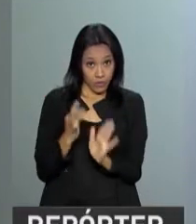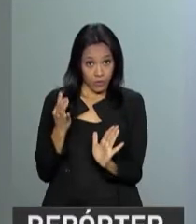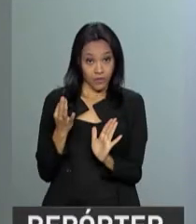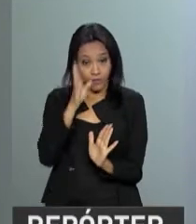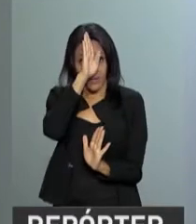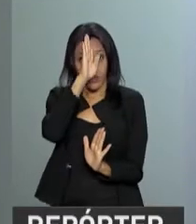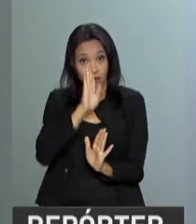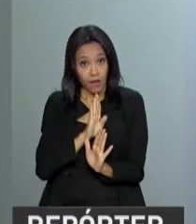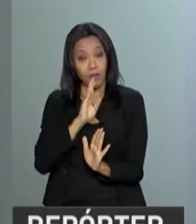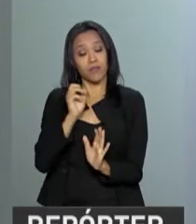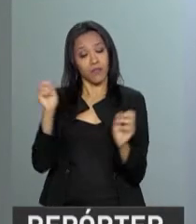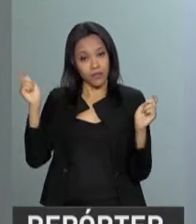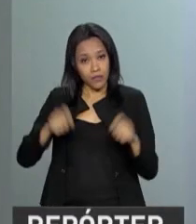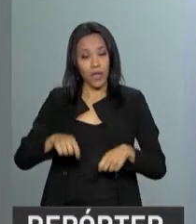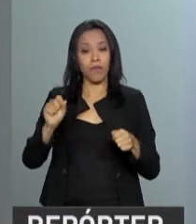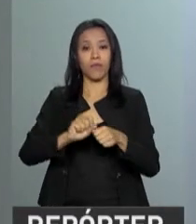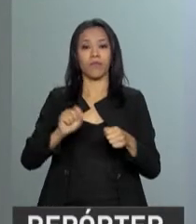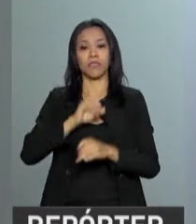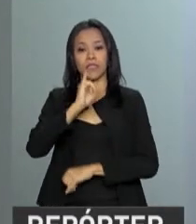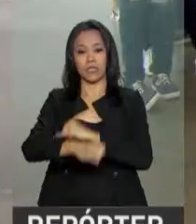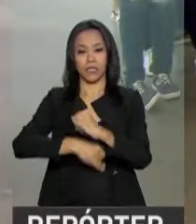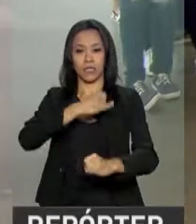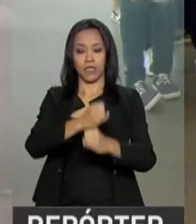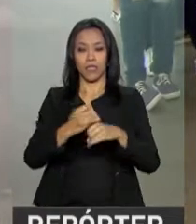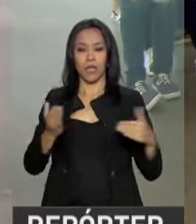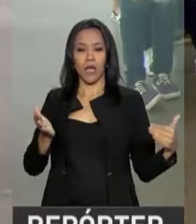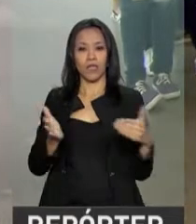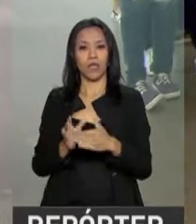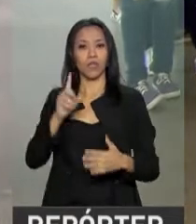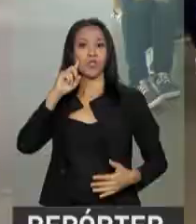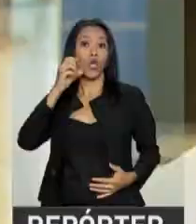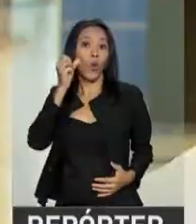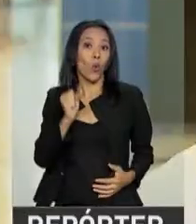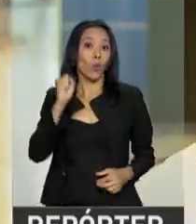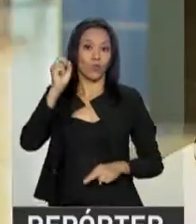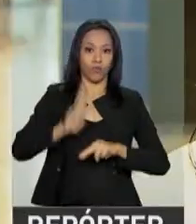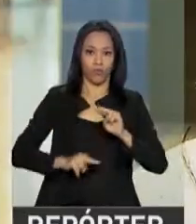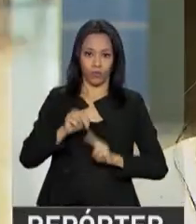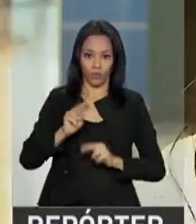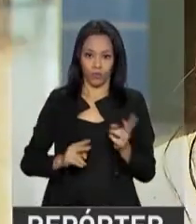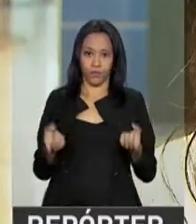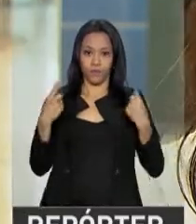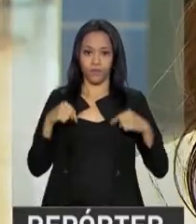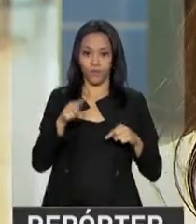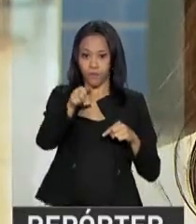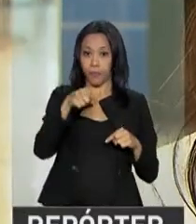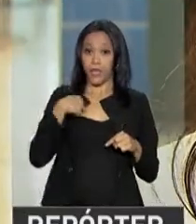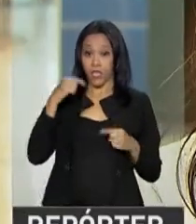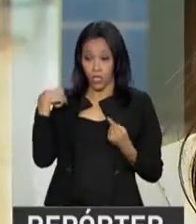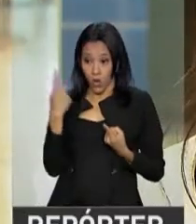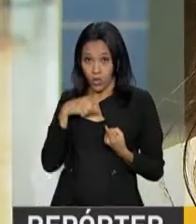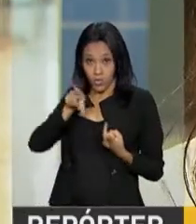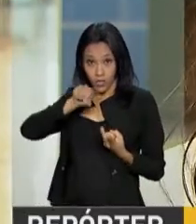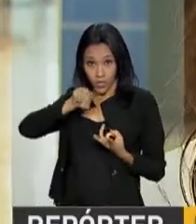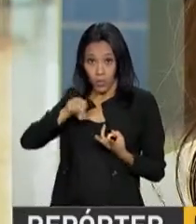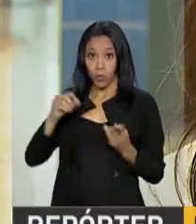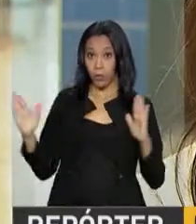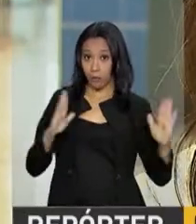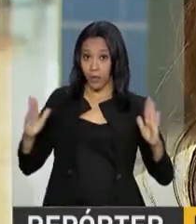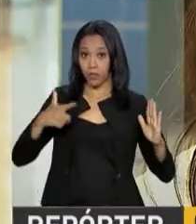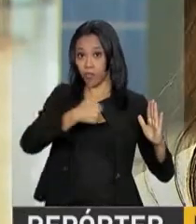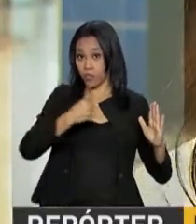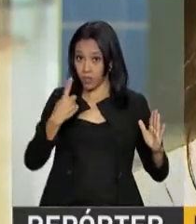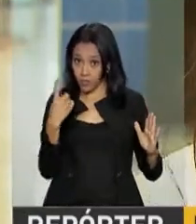são gratuitas e podem ser feitas pela internet até 8 de junho. A ideia é que a gente selecione projetos para 2019